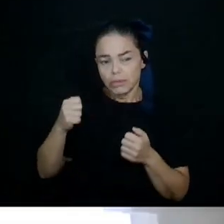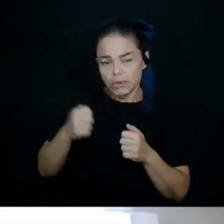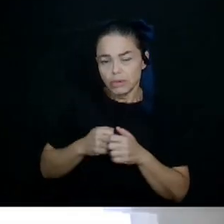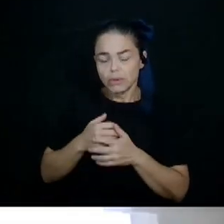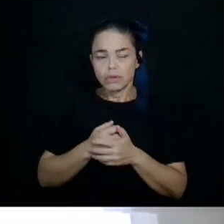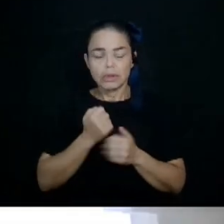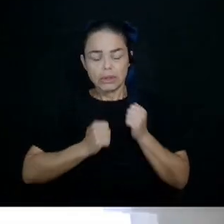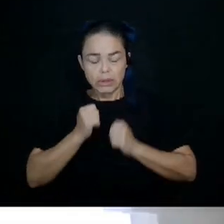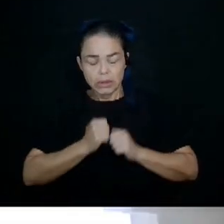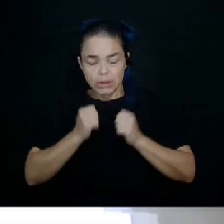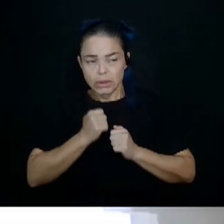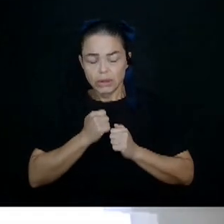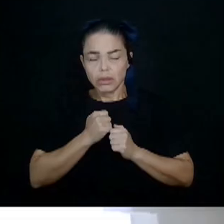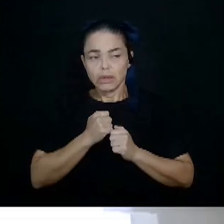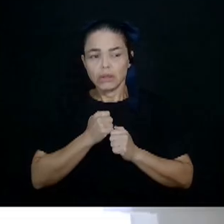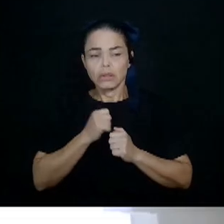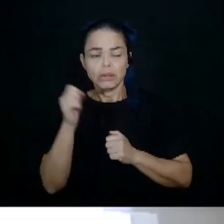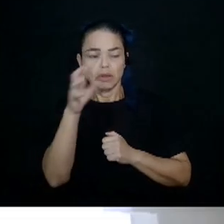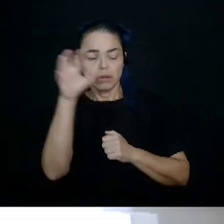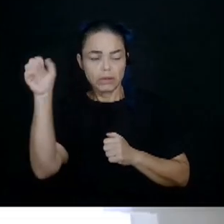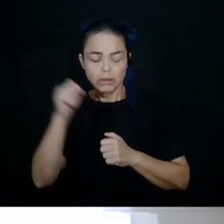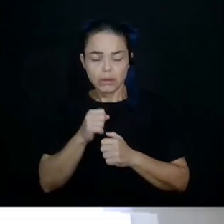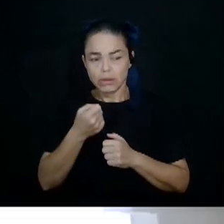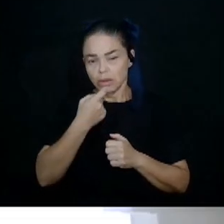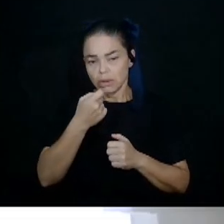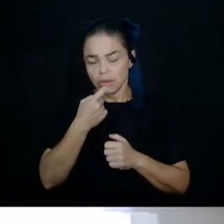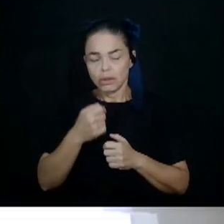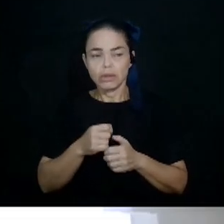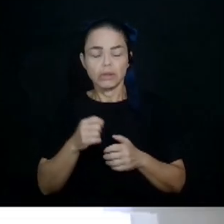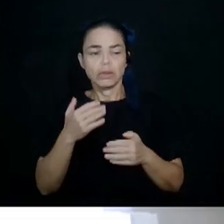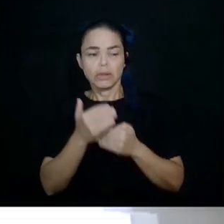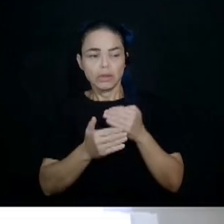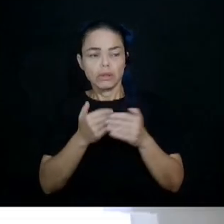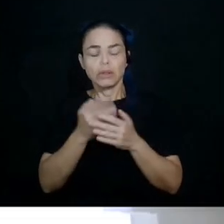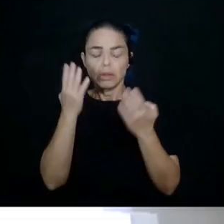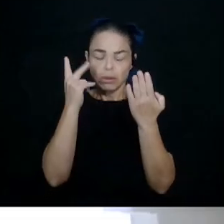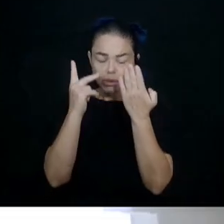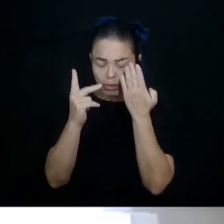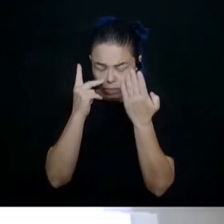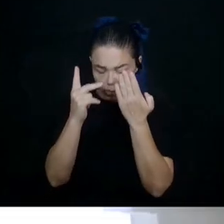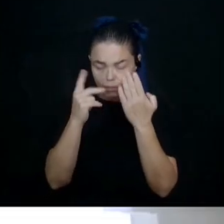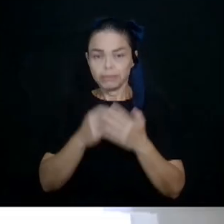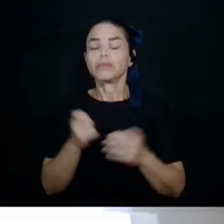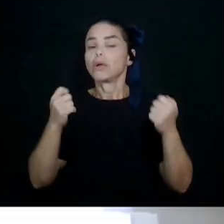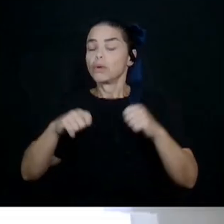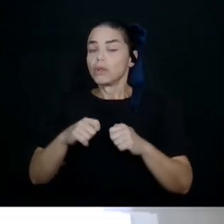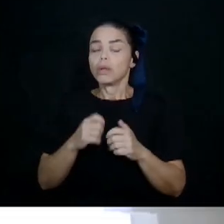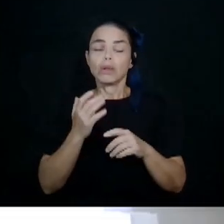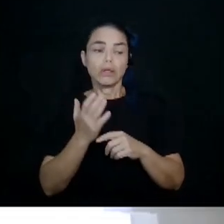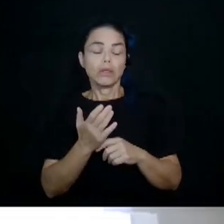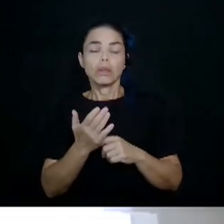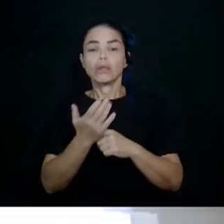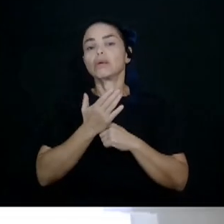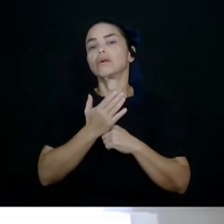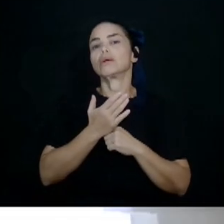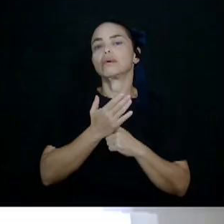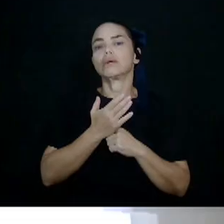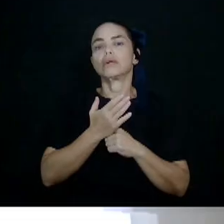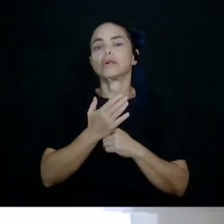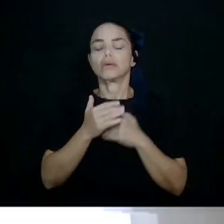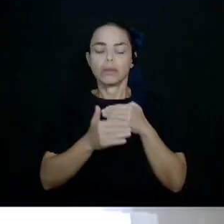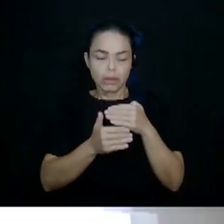muito grande. E a medicação também, junto com o processo de psicoterapia, pode ajudar com que o indivíduo, né, no processo